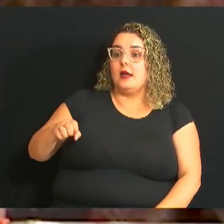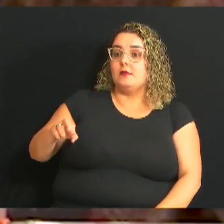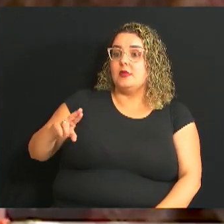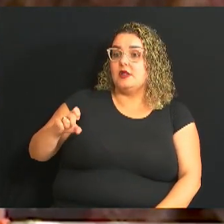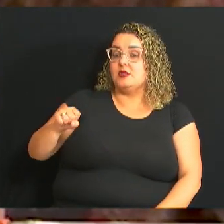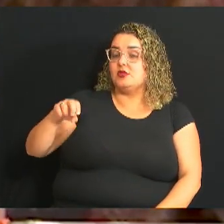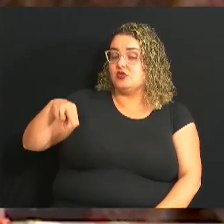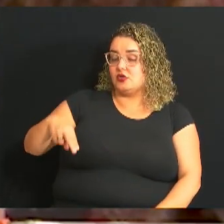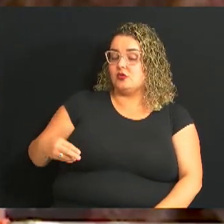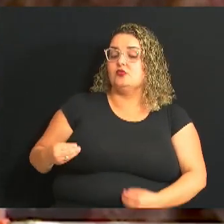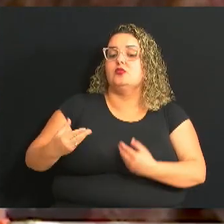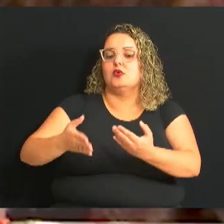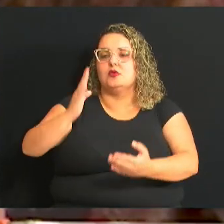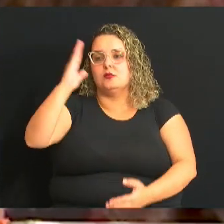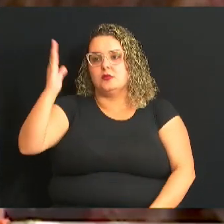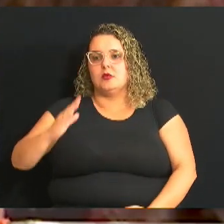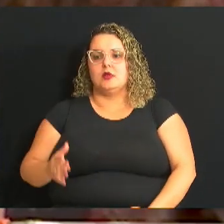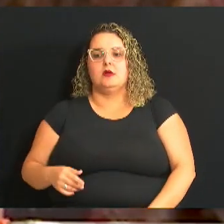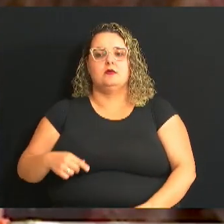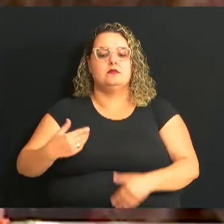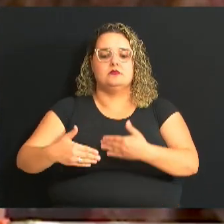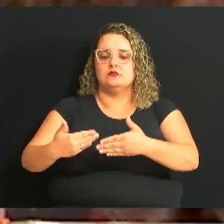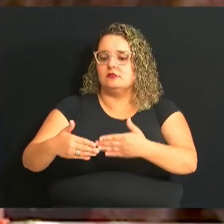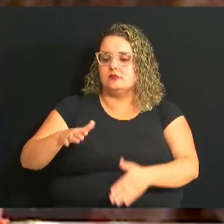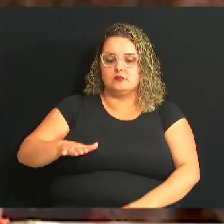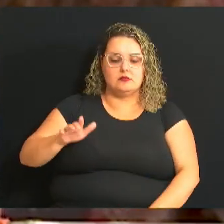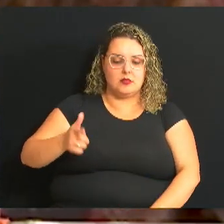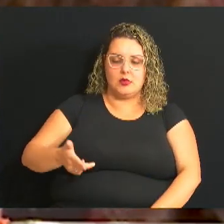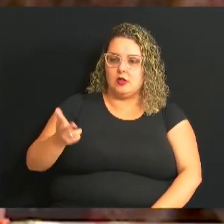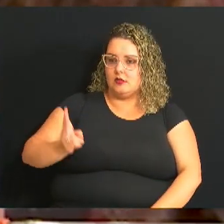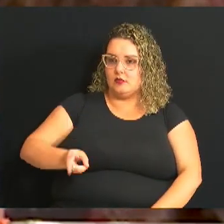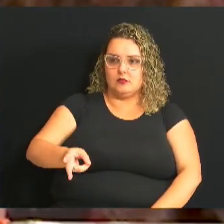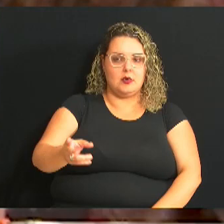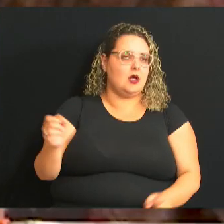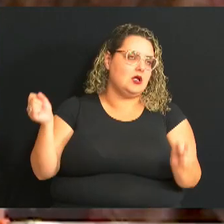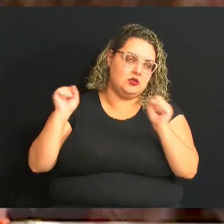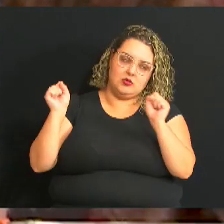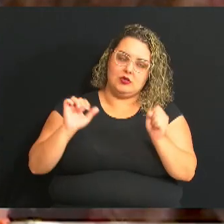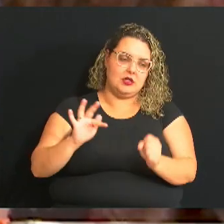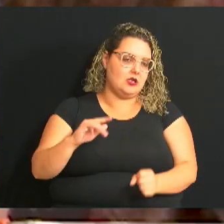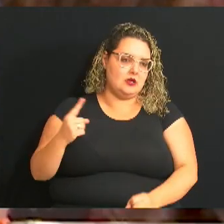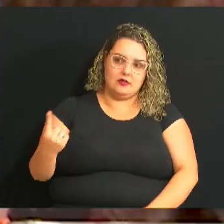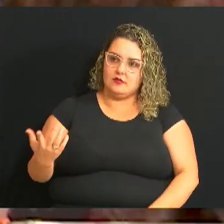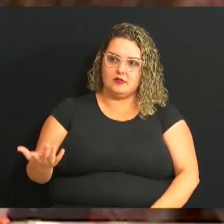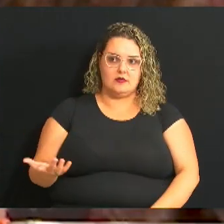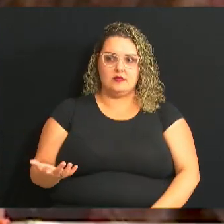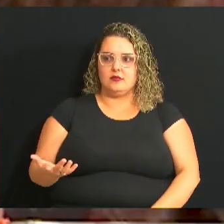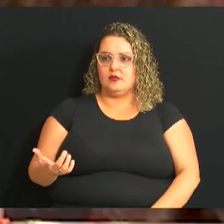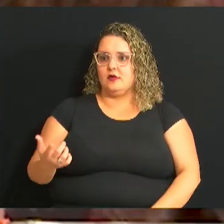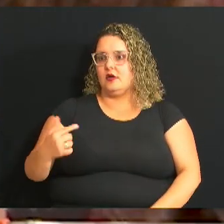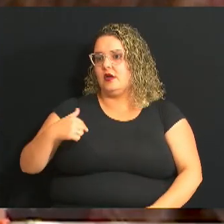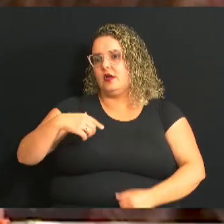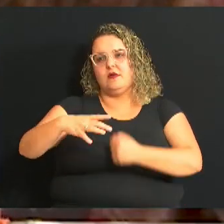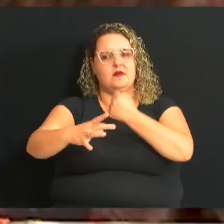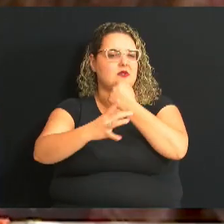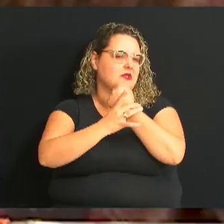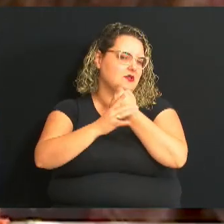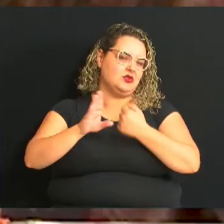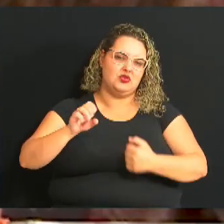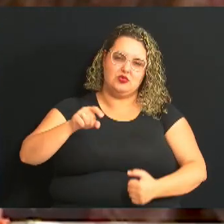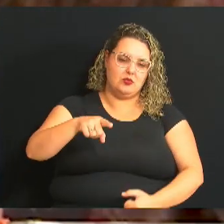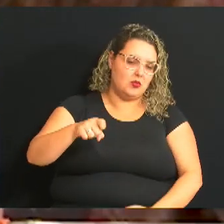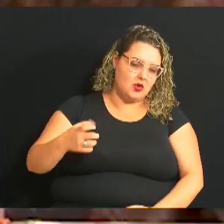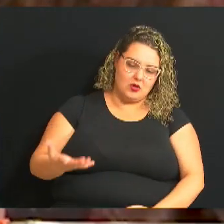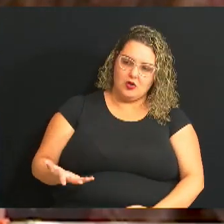Né? E aí eu fiquei. Né? Adorei Fórmula 1, fui segurança de boxe, várias coisas dentro